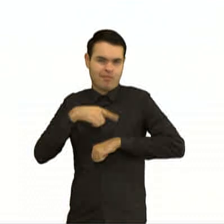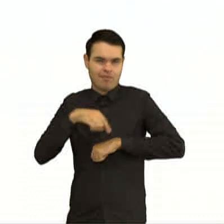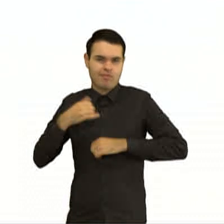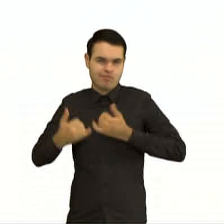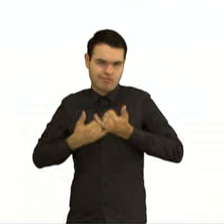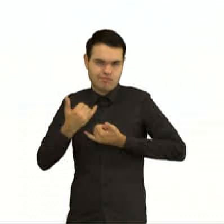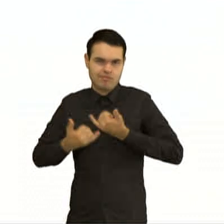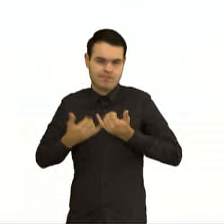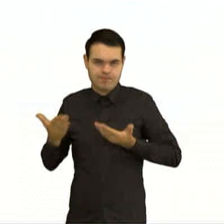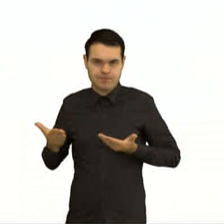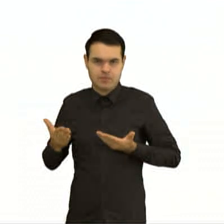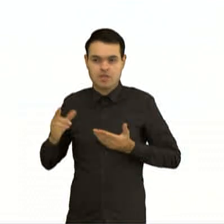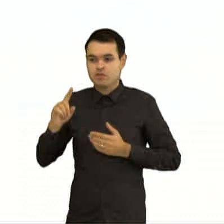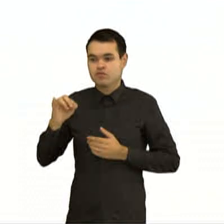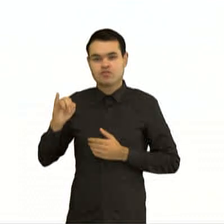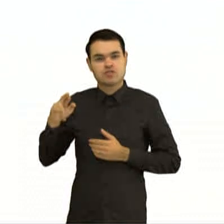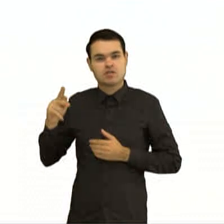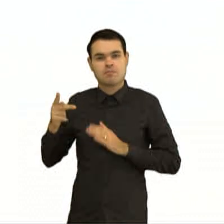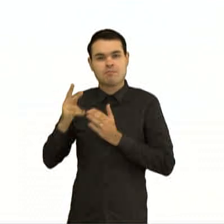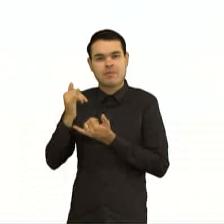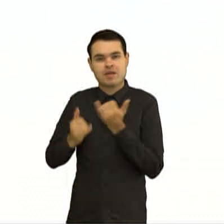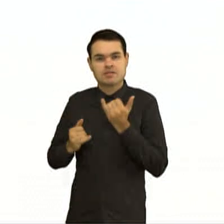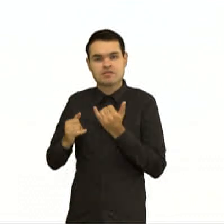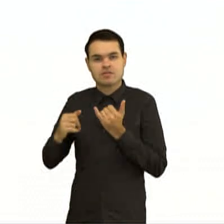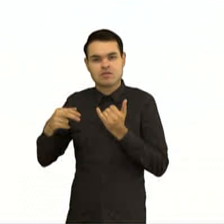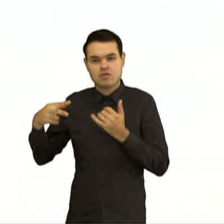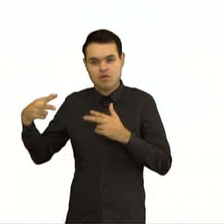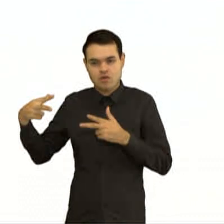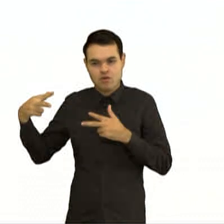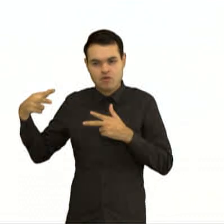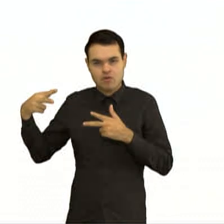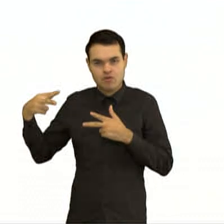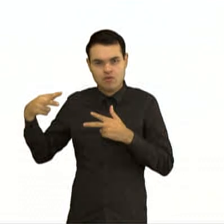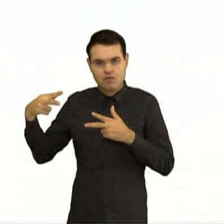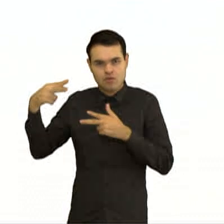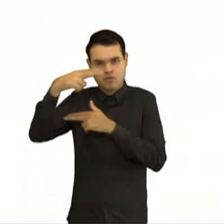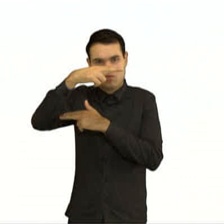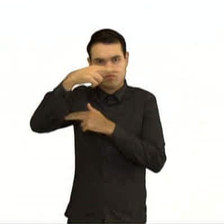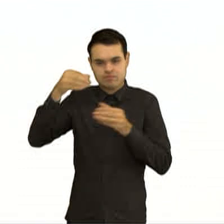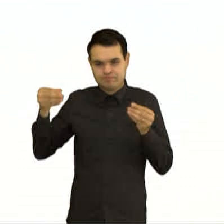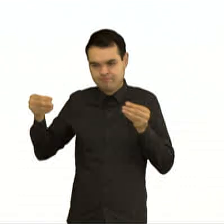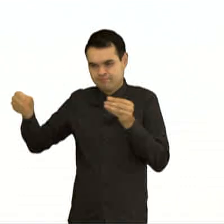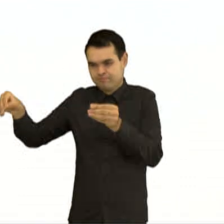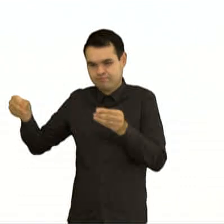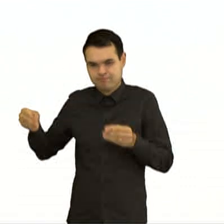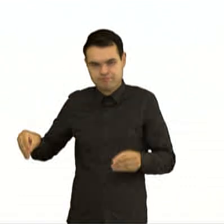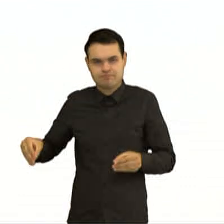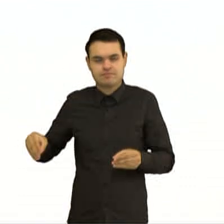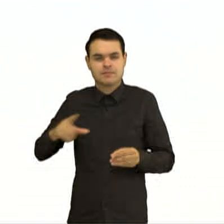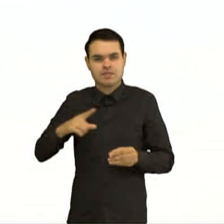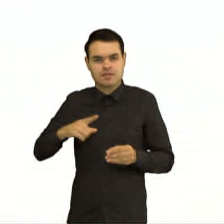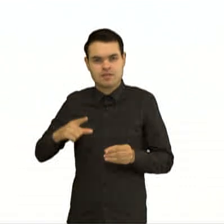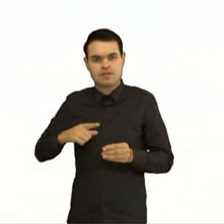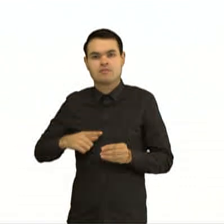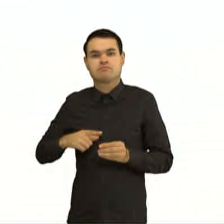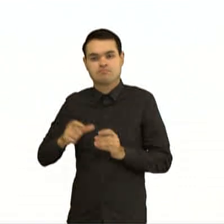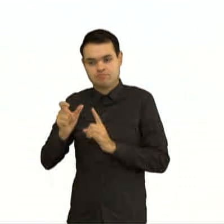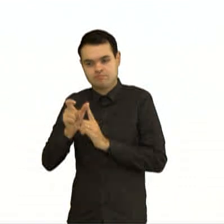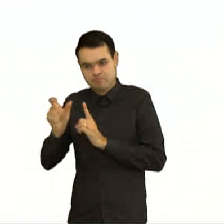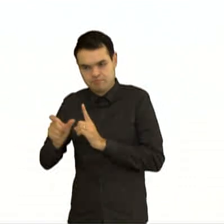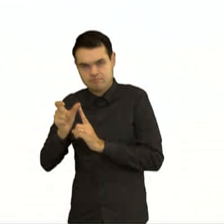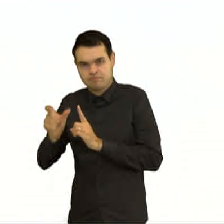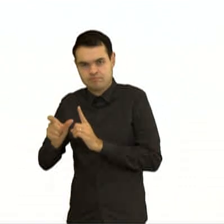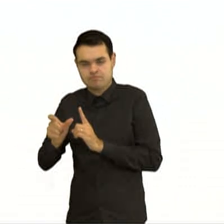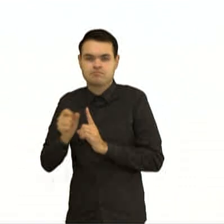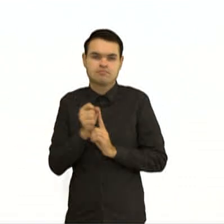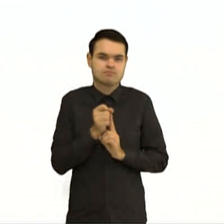do texto, que parece um recorte de jornal. Apresenta a linguagem verbal, ou seja, escrita, e